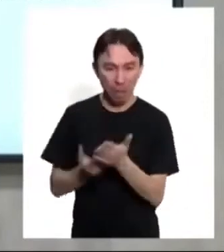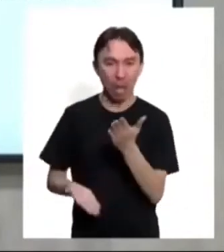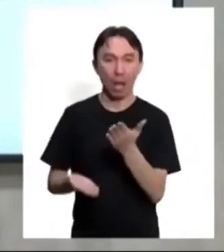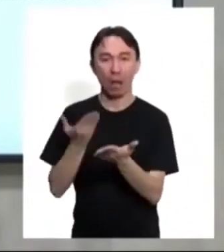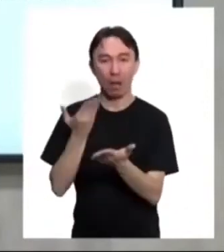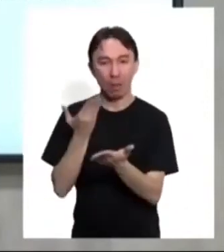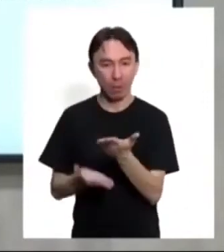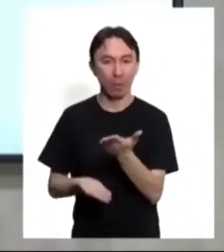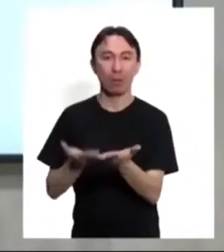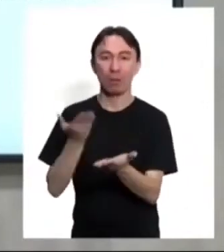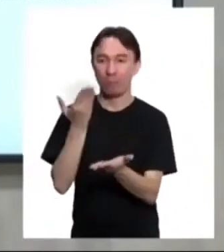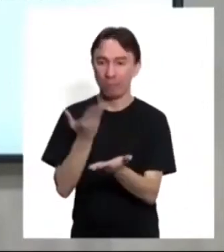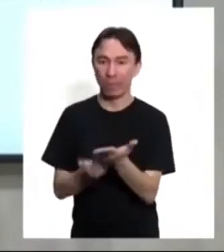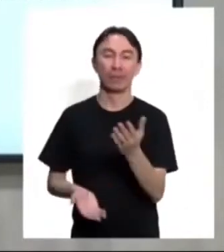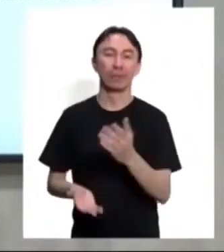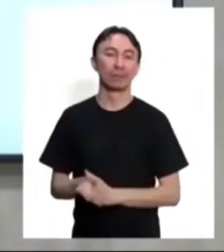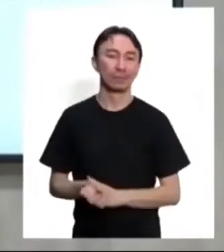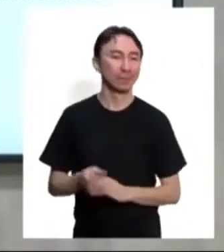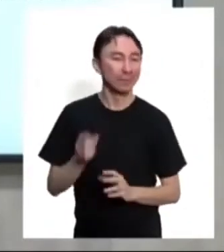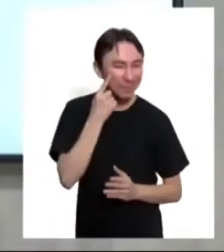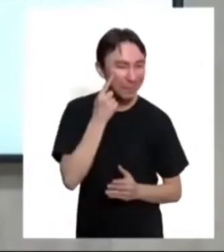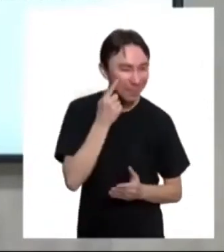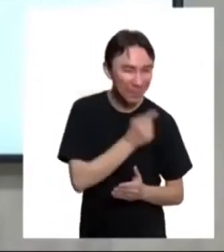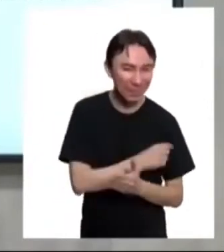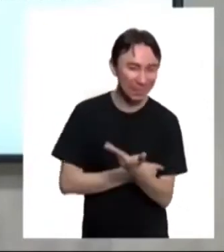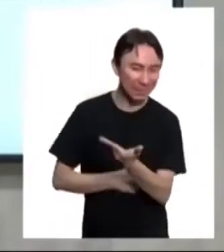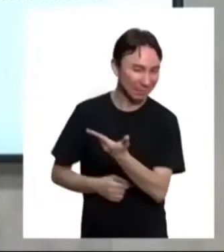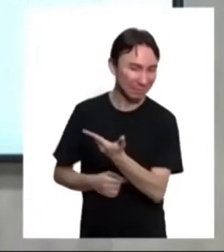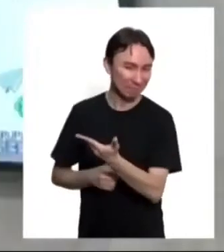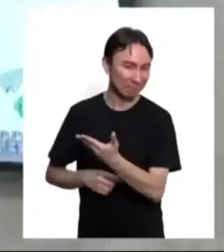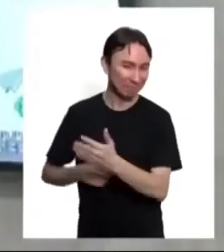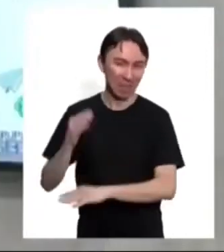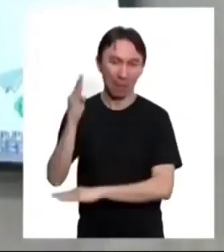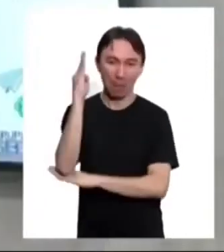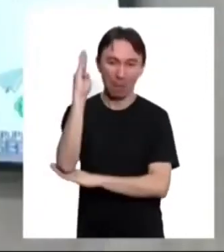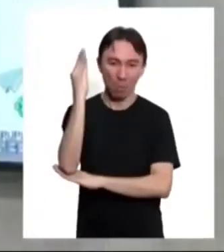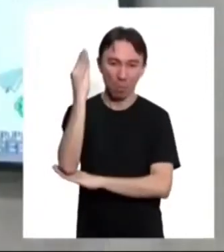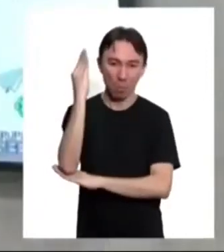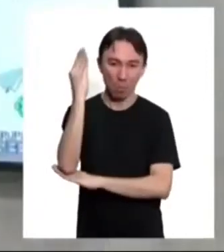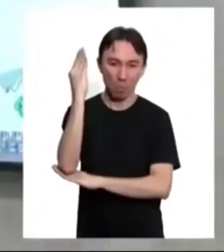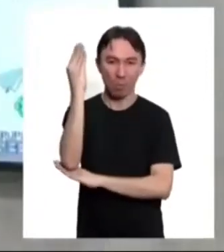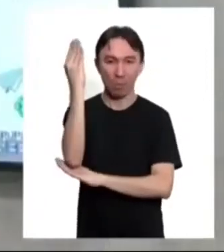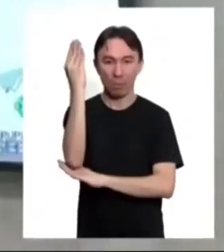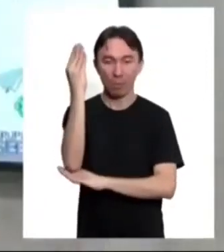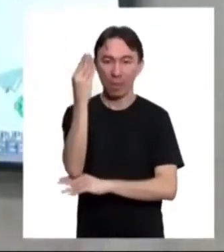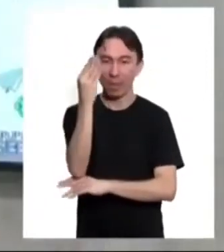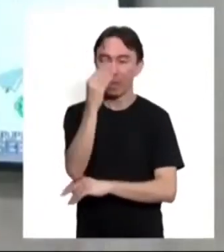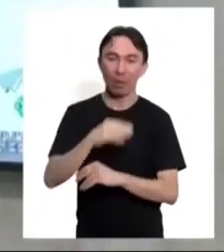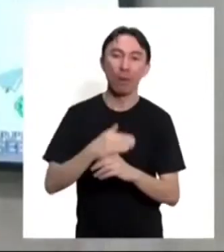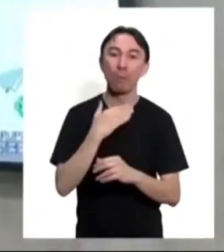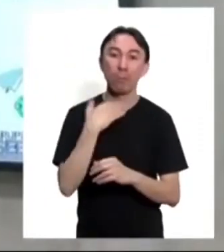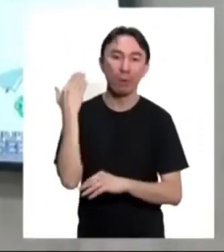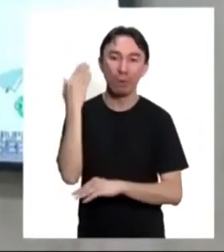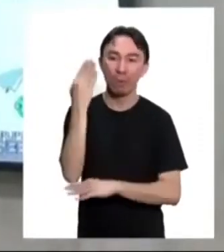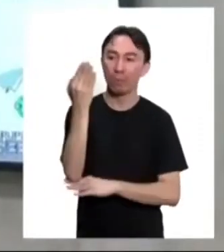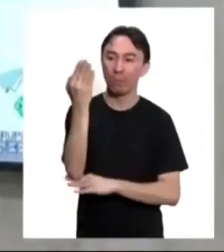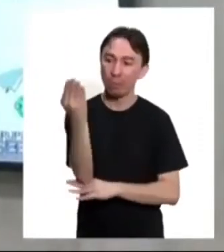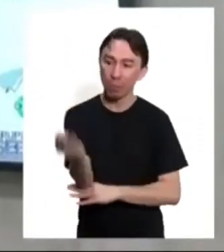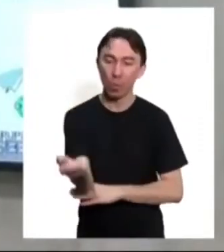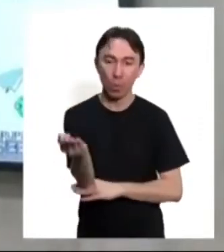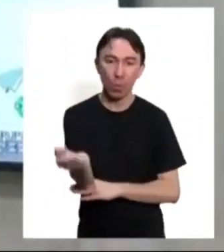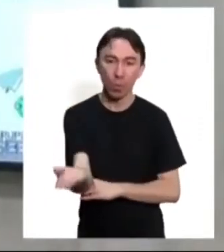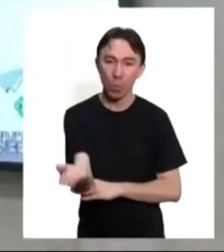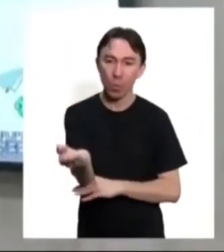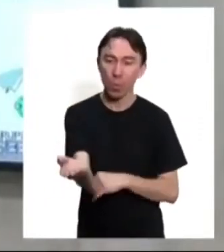um vegetal, ó. O vegetal, esse pedaço de madeira, quando ele morreu, ele